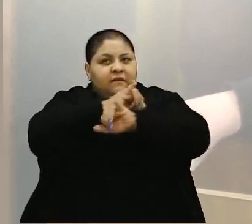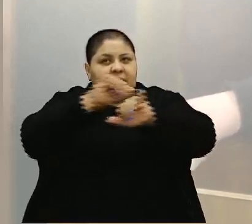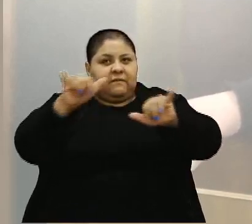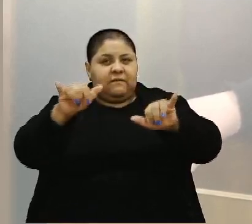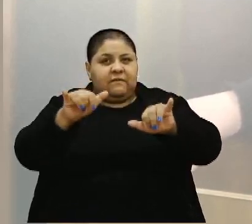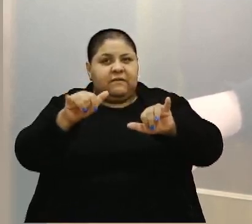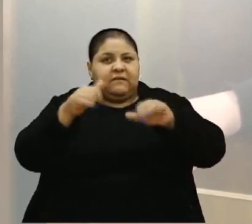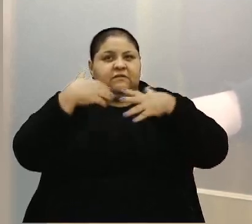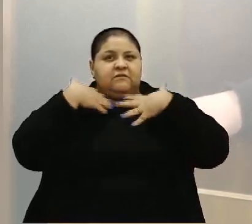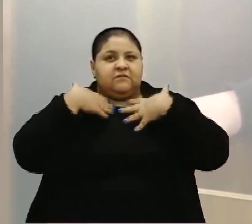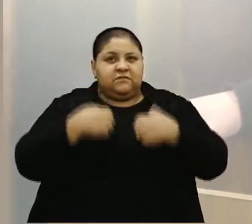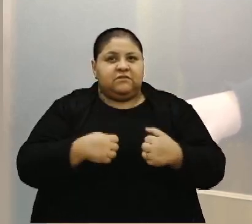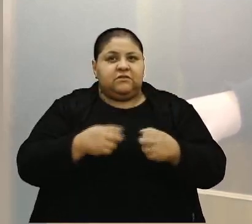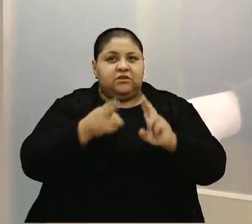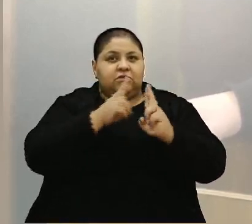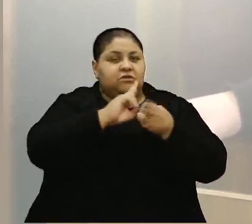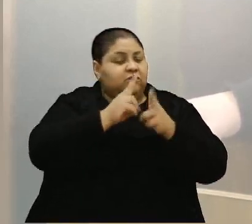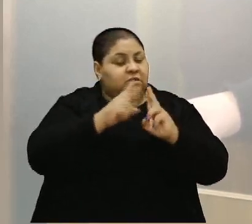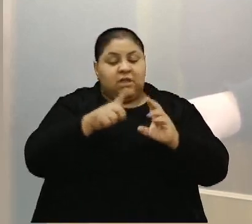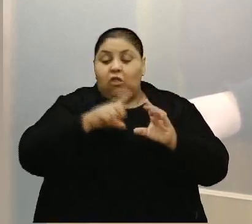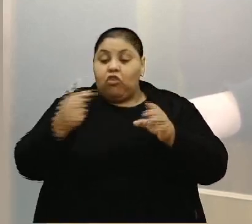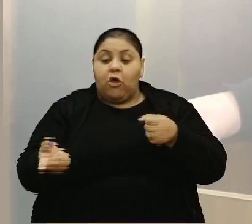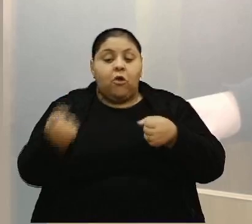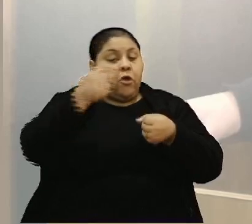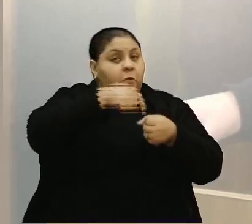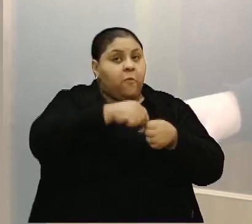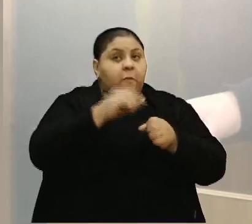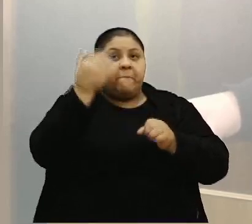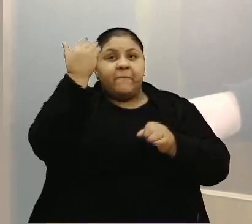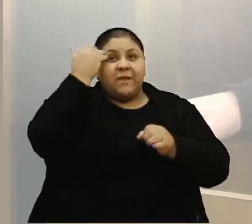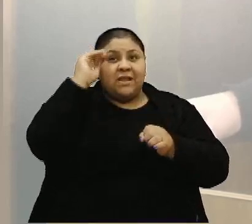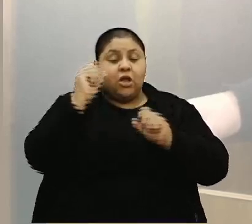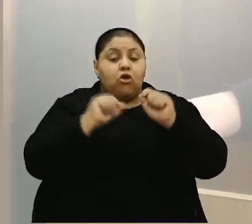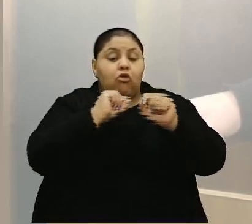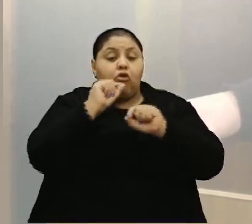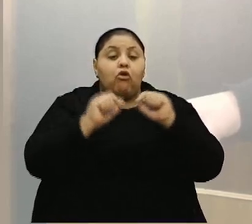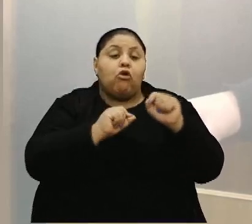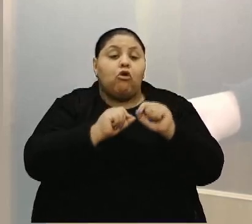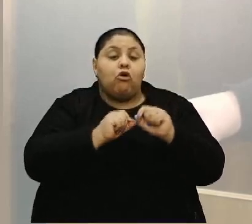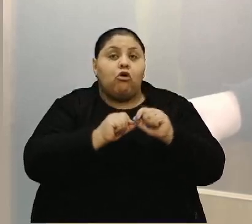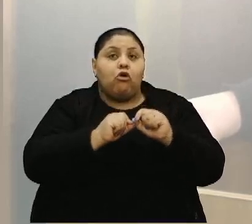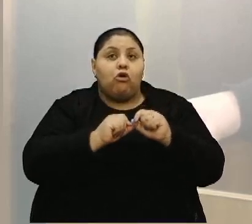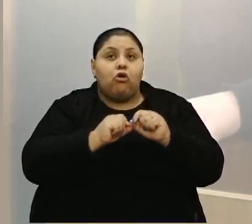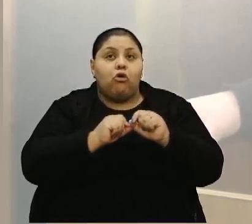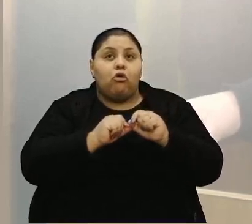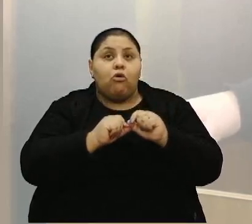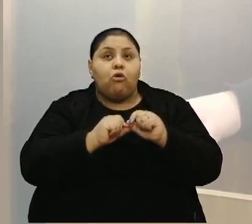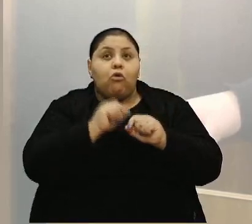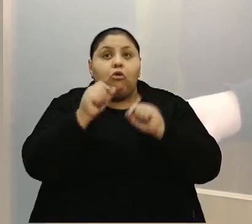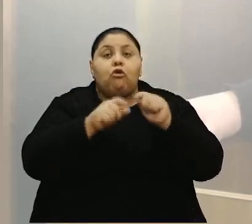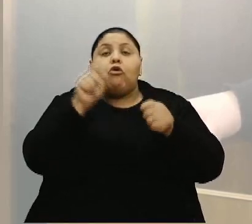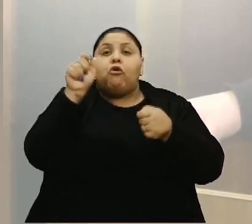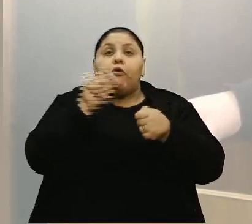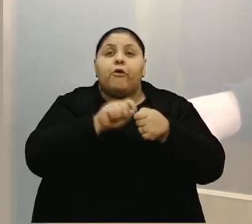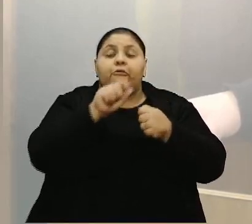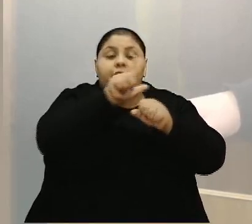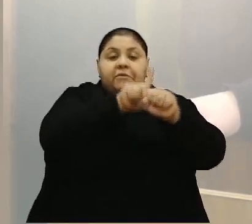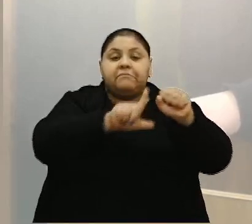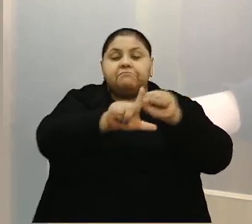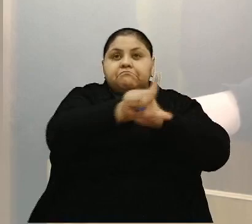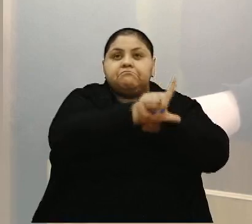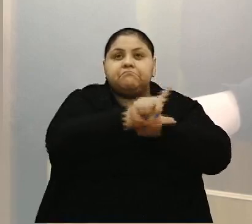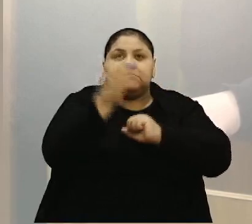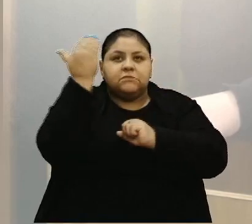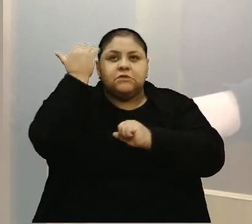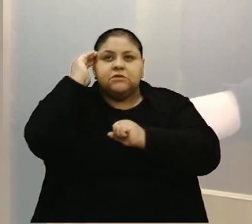Urbanismo, nós ainda não temos o retorno para entender quais estão sendo as medidas tomadas por esse loteamento, para